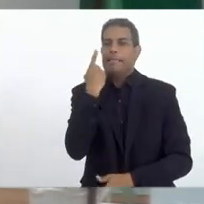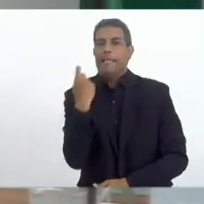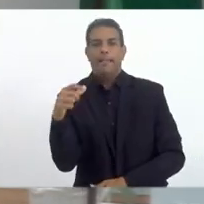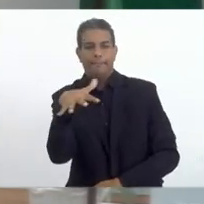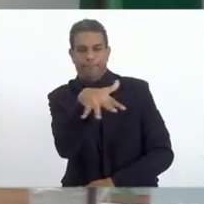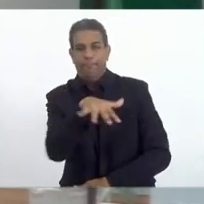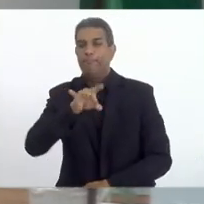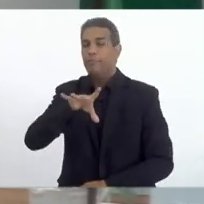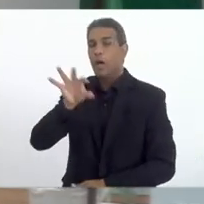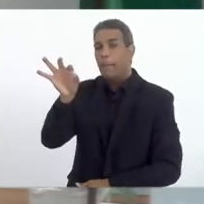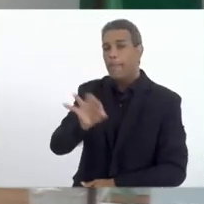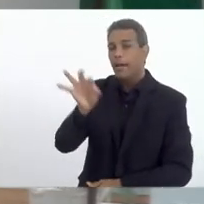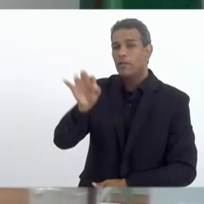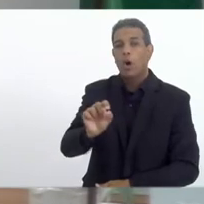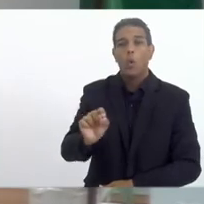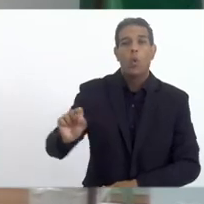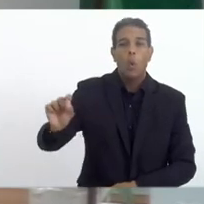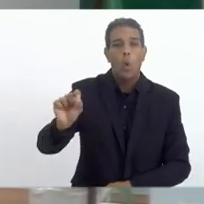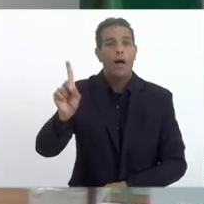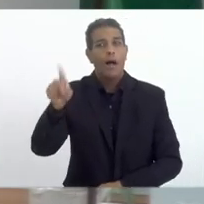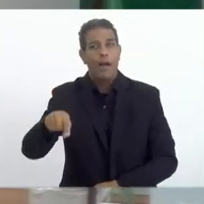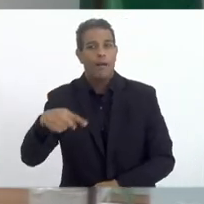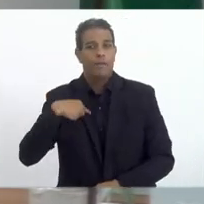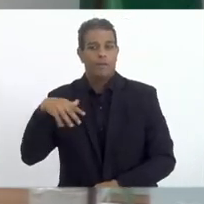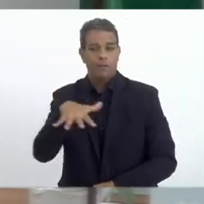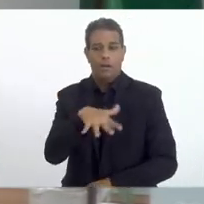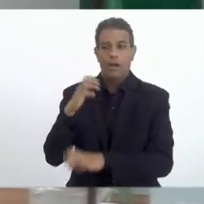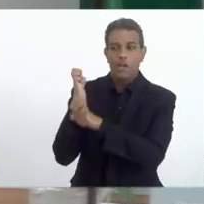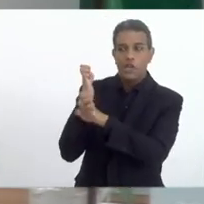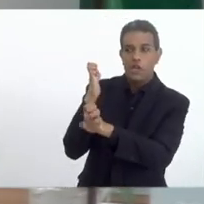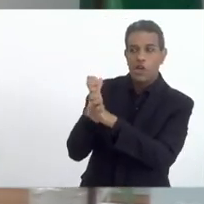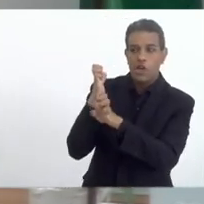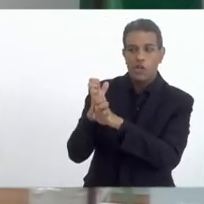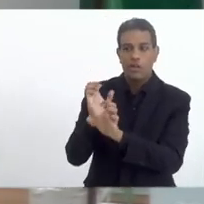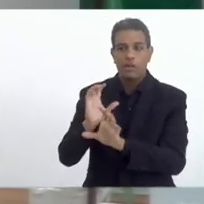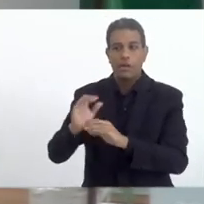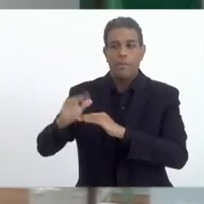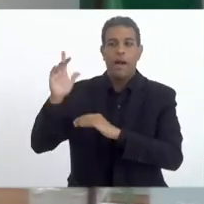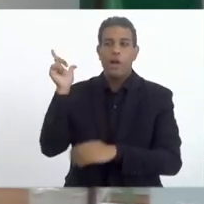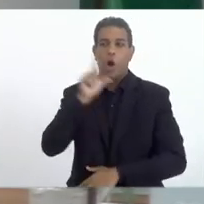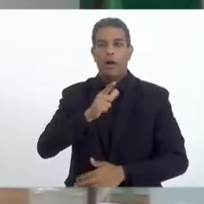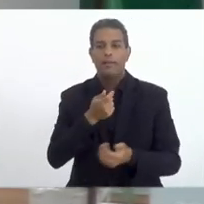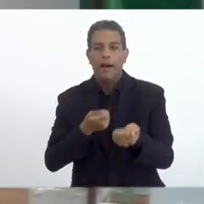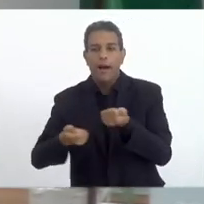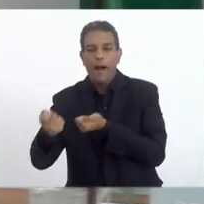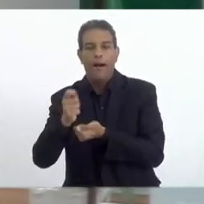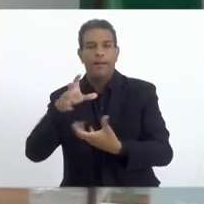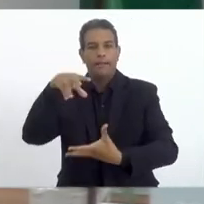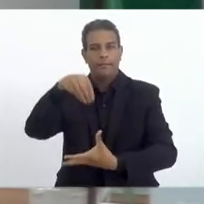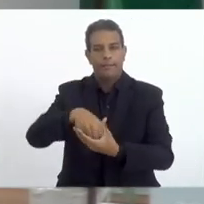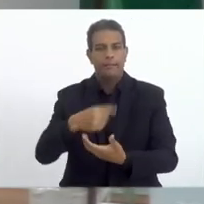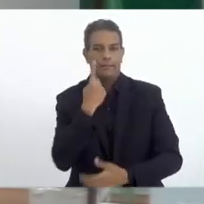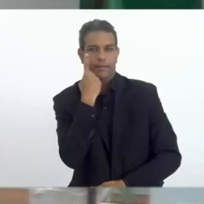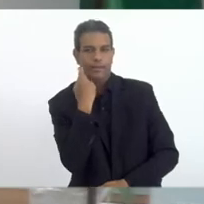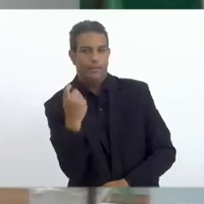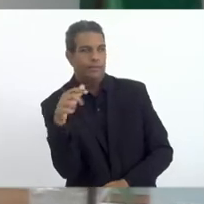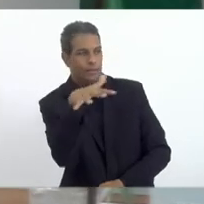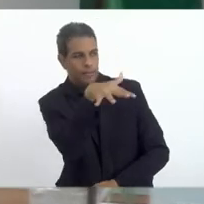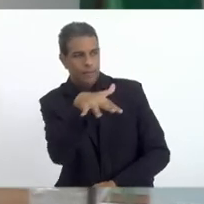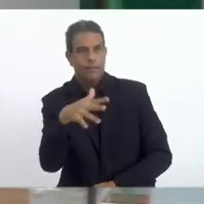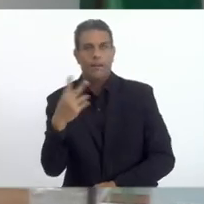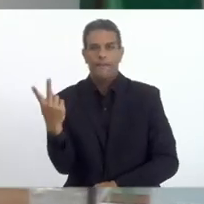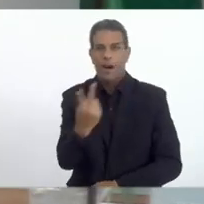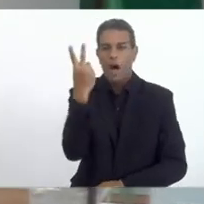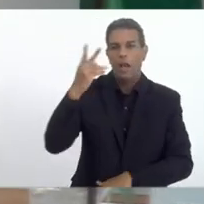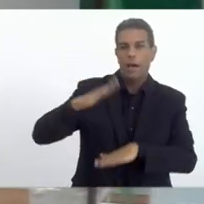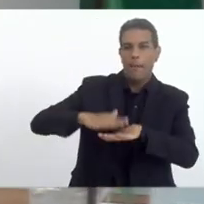fato, não é percentual. Eu sou engenheiro, percentagem é aquilo que mais engana a todos. O que interessa é